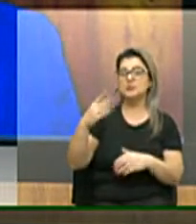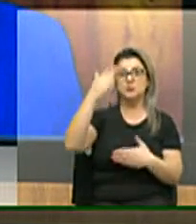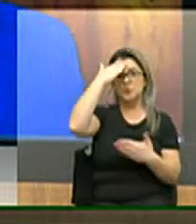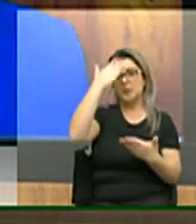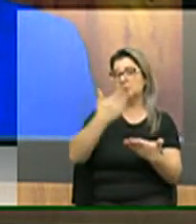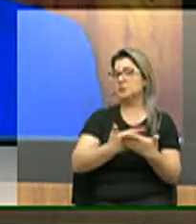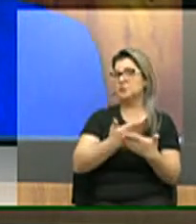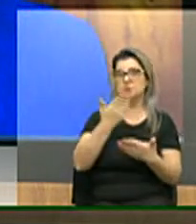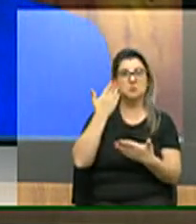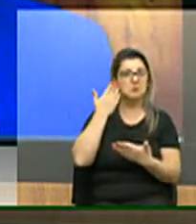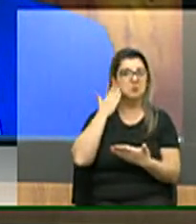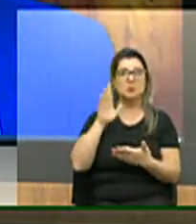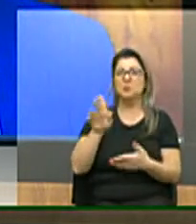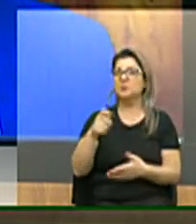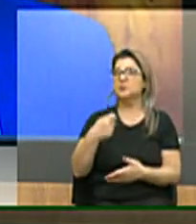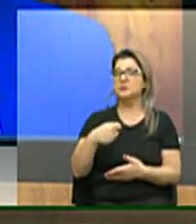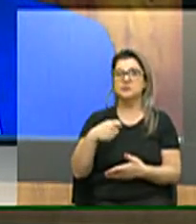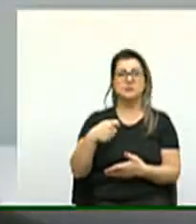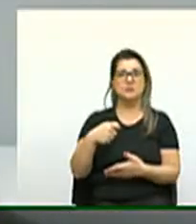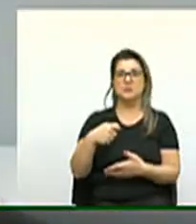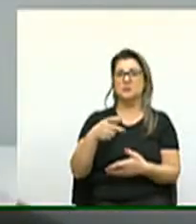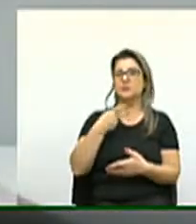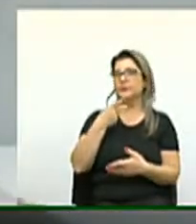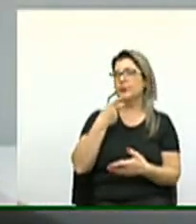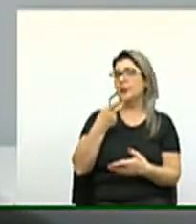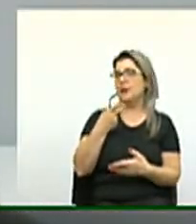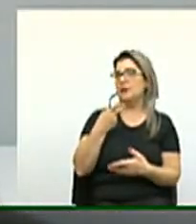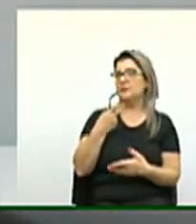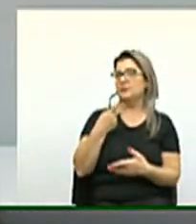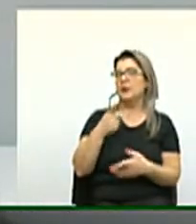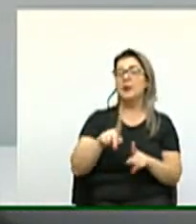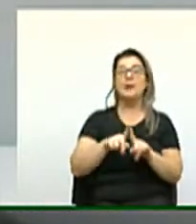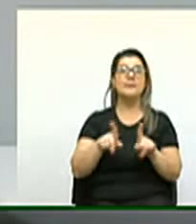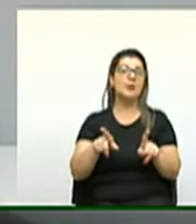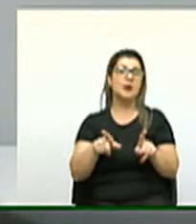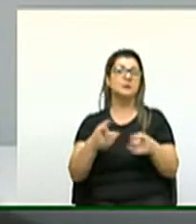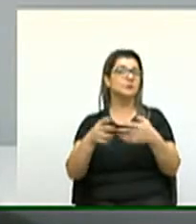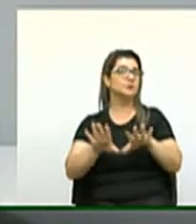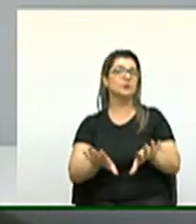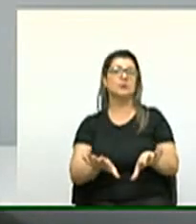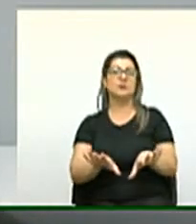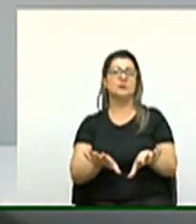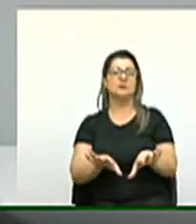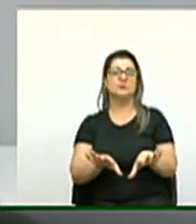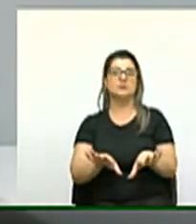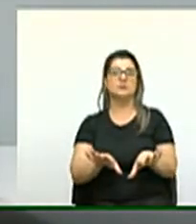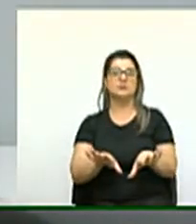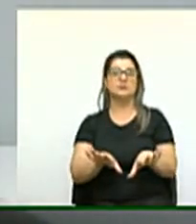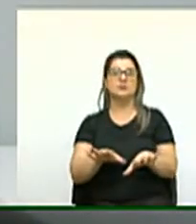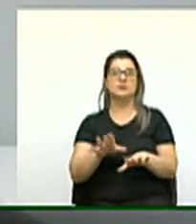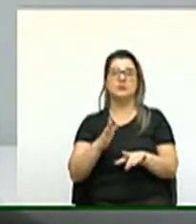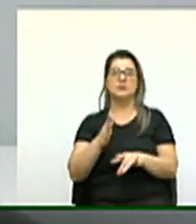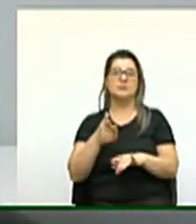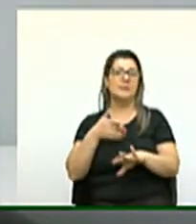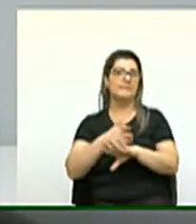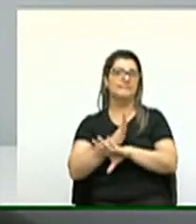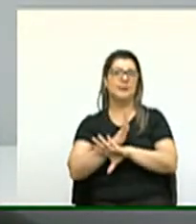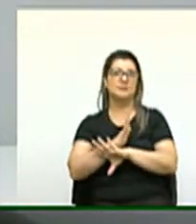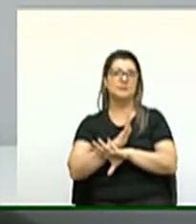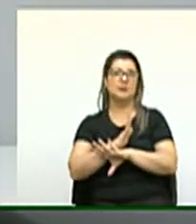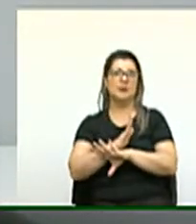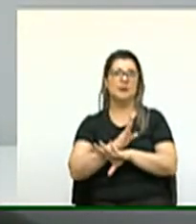seja preciso falar de Sinaí de Maicá, mas eu não queria deixar em branco, porque Sinaí de